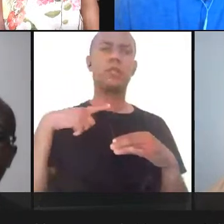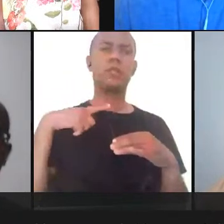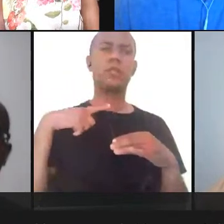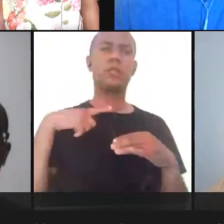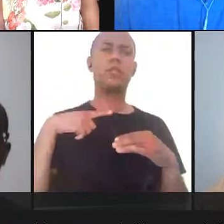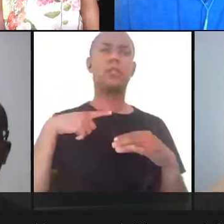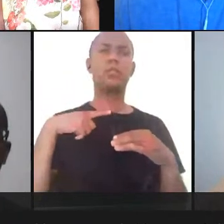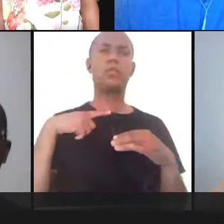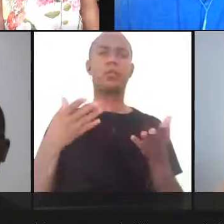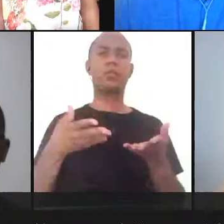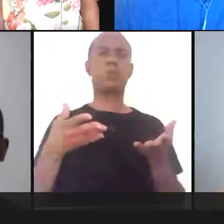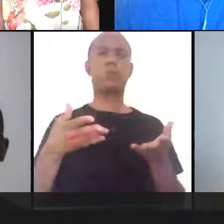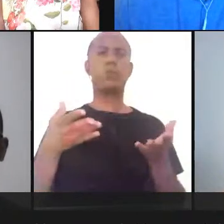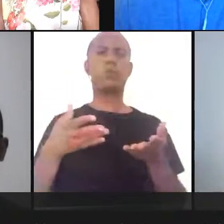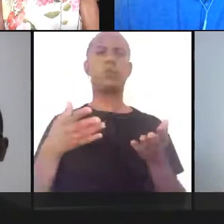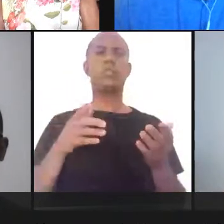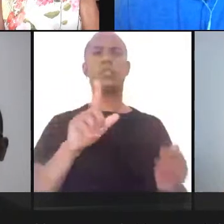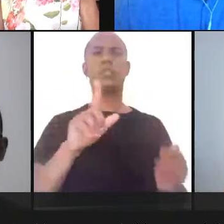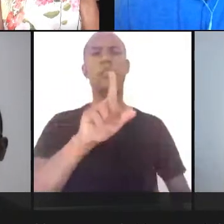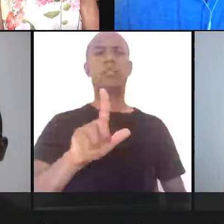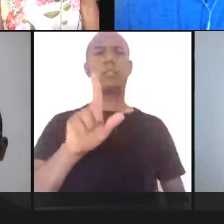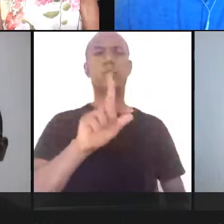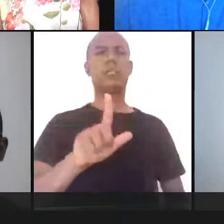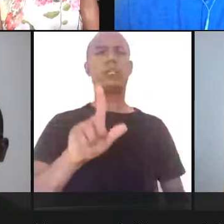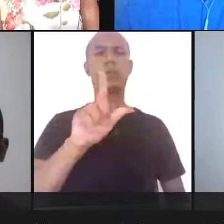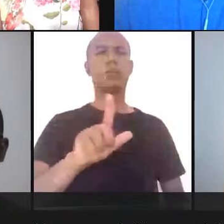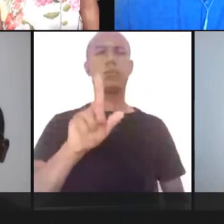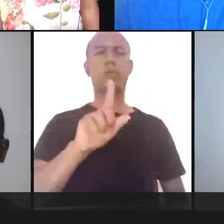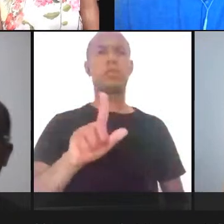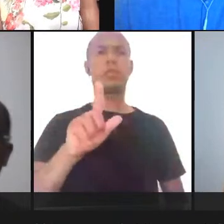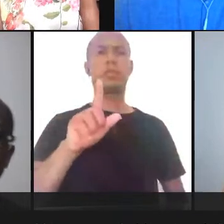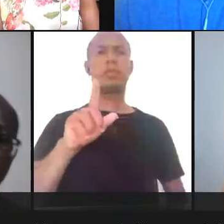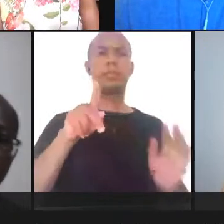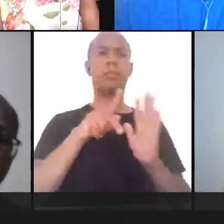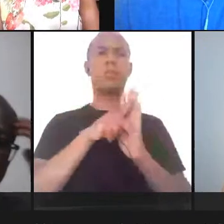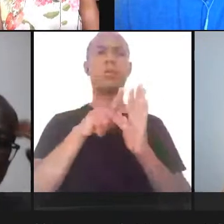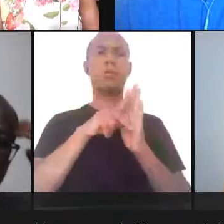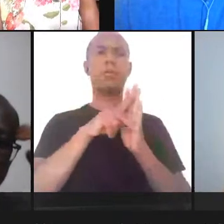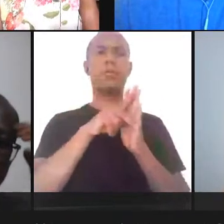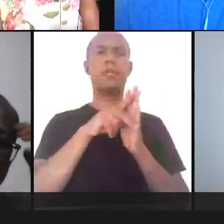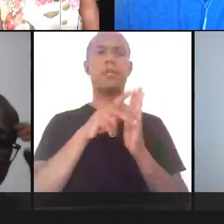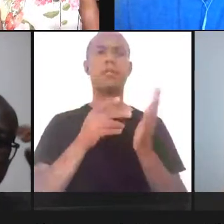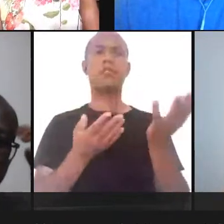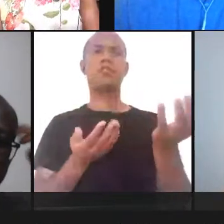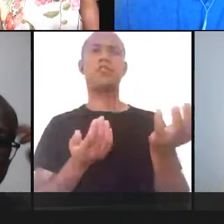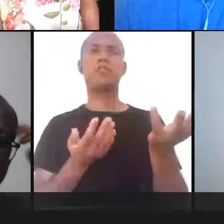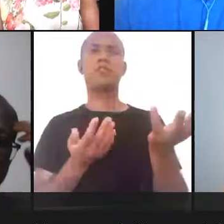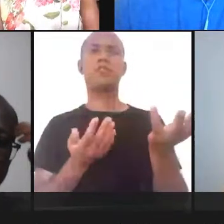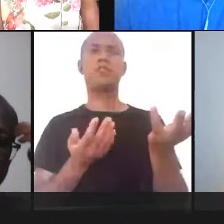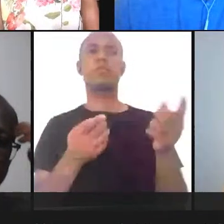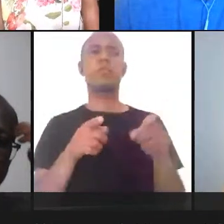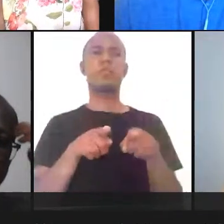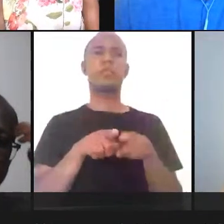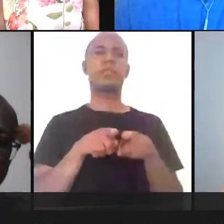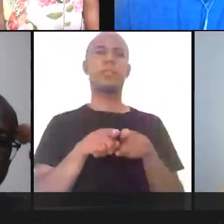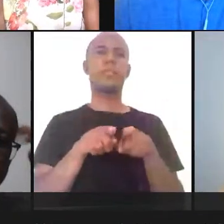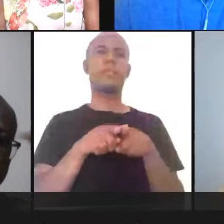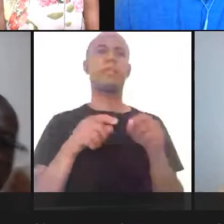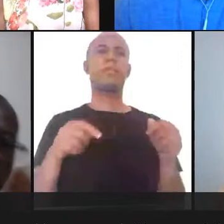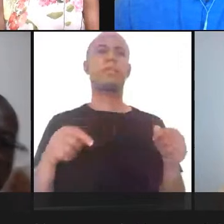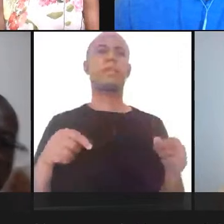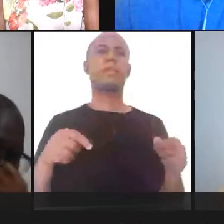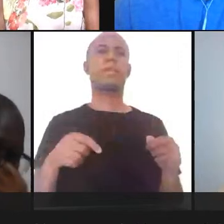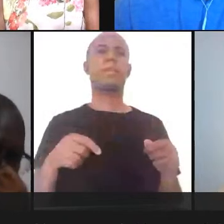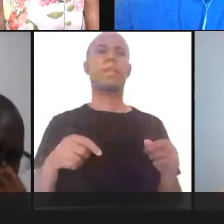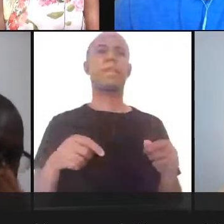literatura infantil, infanto-juvenil, embora muitas das vezes pareça que não, porque do ponto de